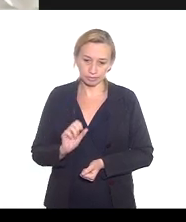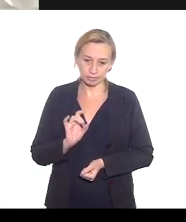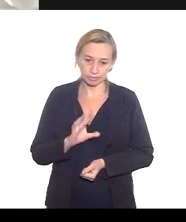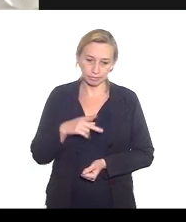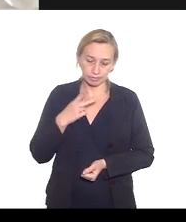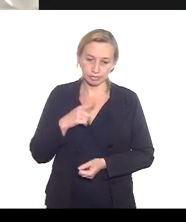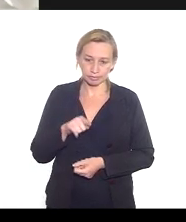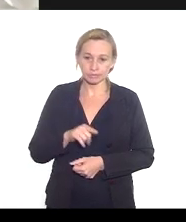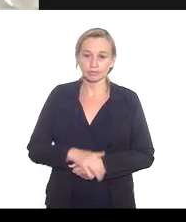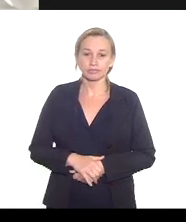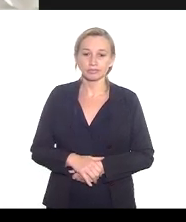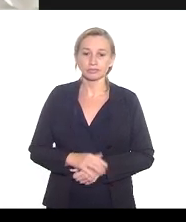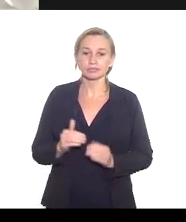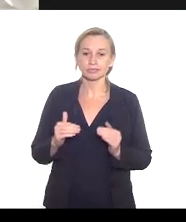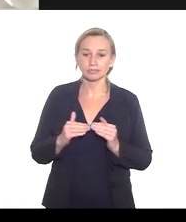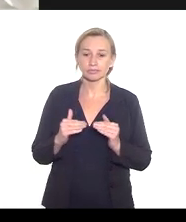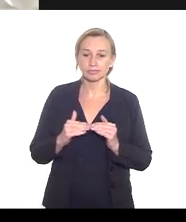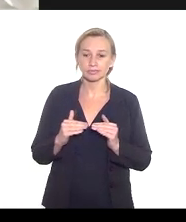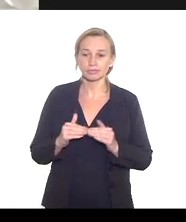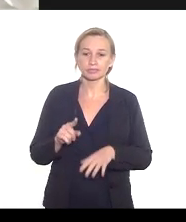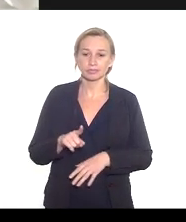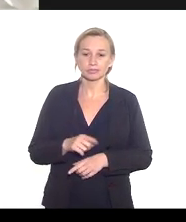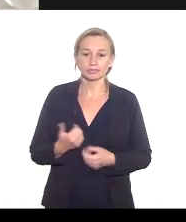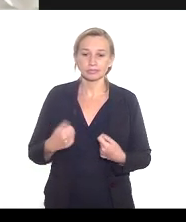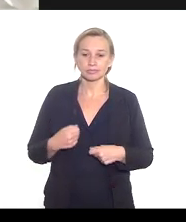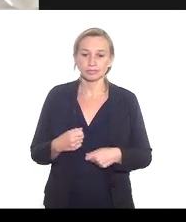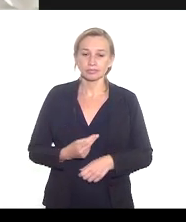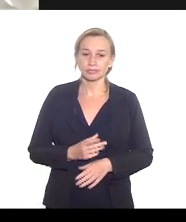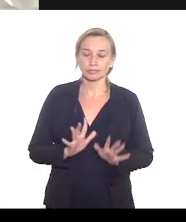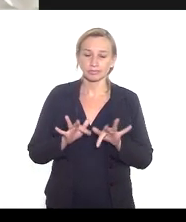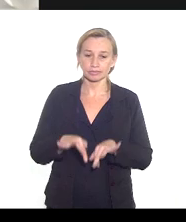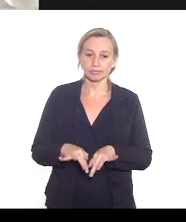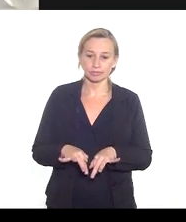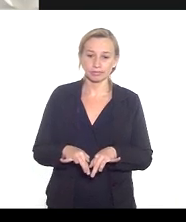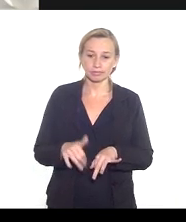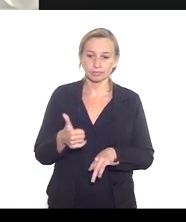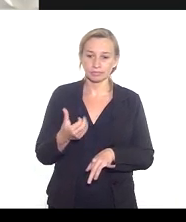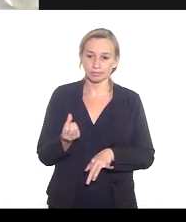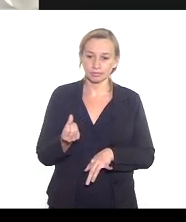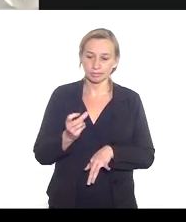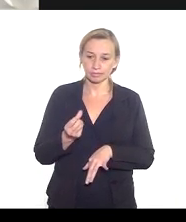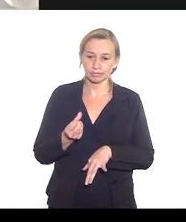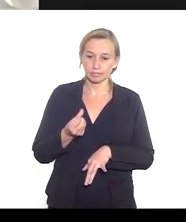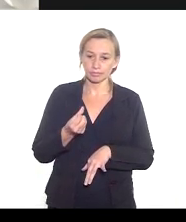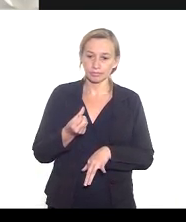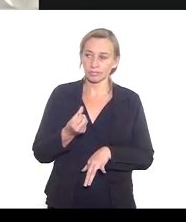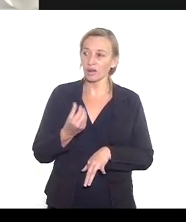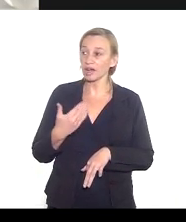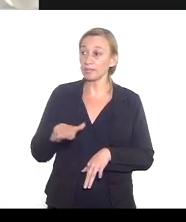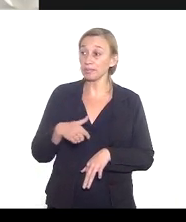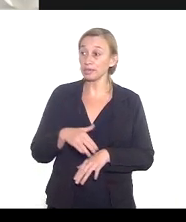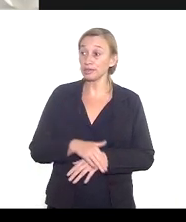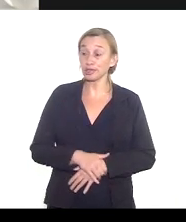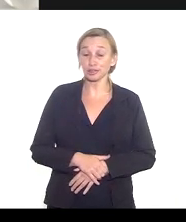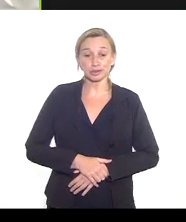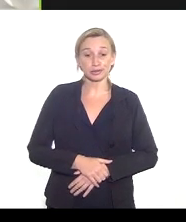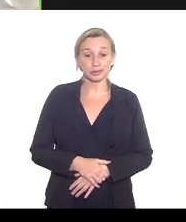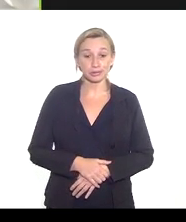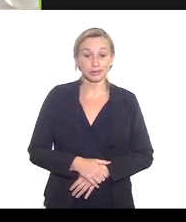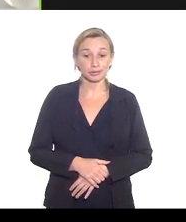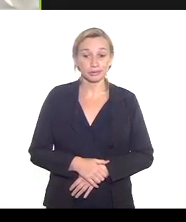estabelecer aqui um acordo né que nós precisamos encerrar Nossa audiência 16:30 Então a gente